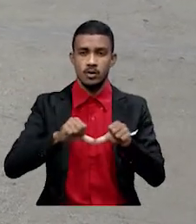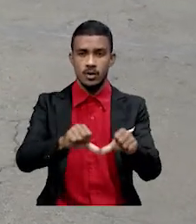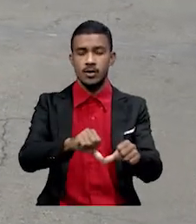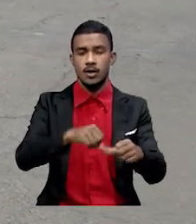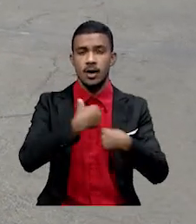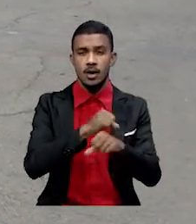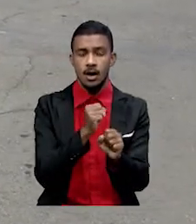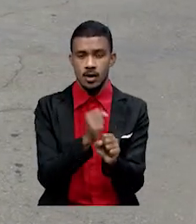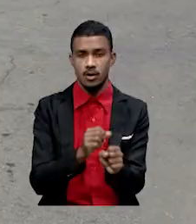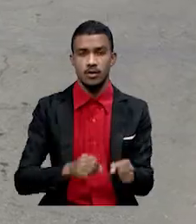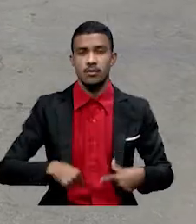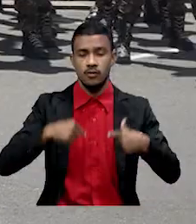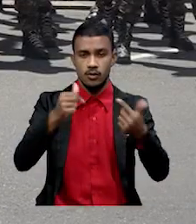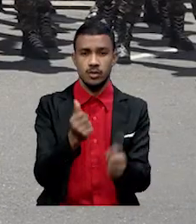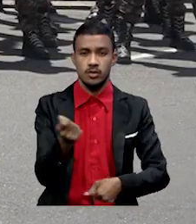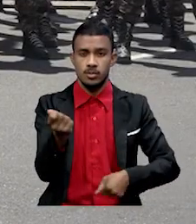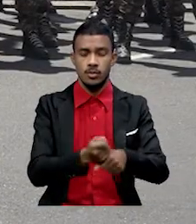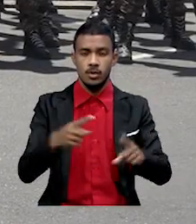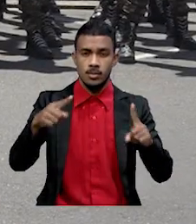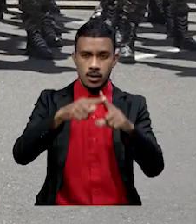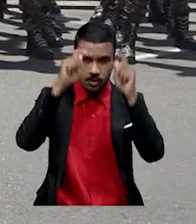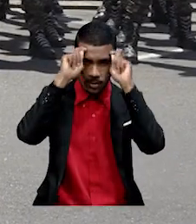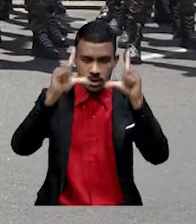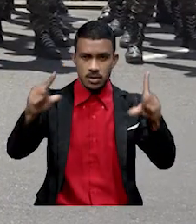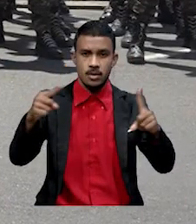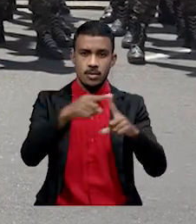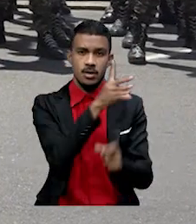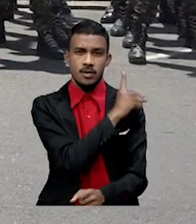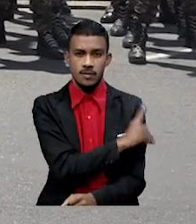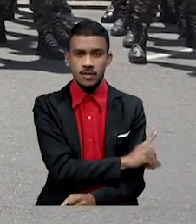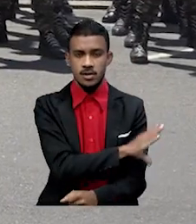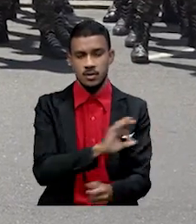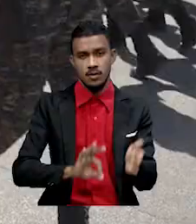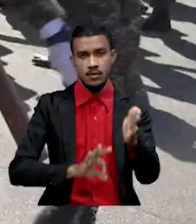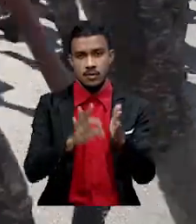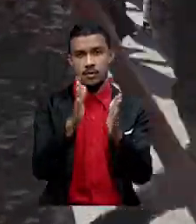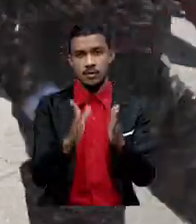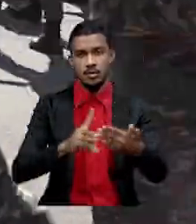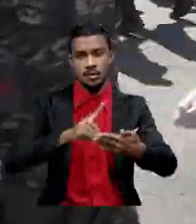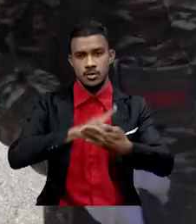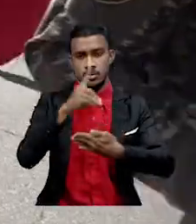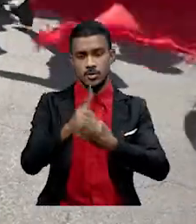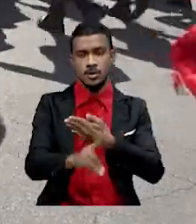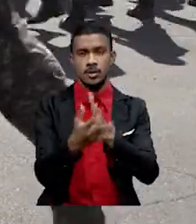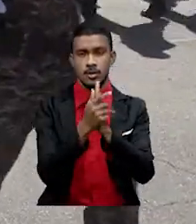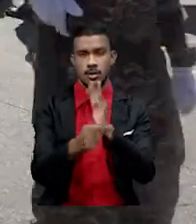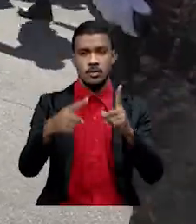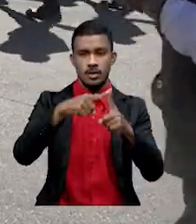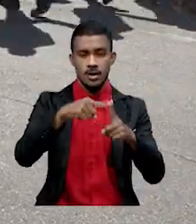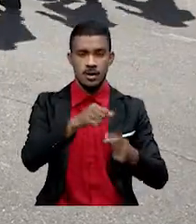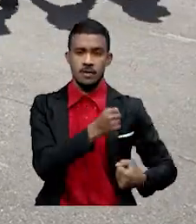onde for apoio para Timor-Leste e o setor defesa NIAN, inclui processo de formação, desenvolvimento e capacidade para